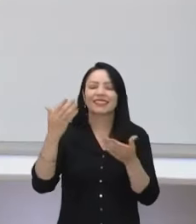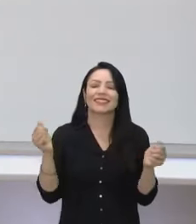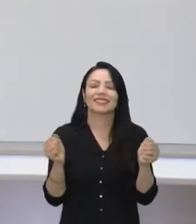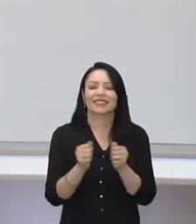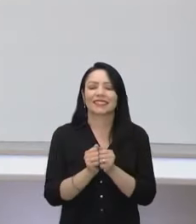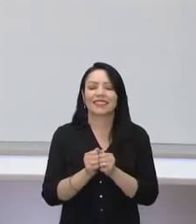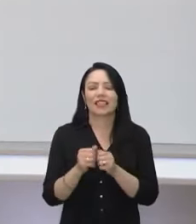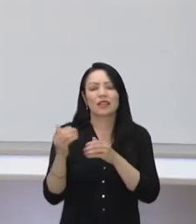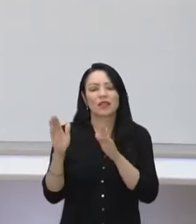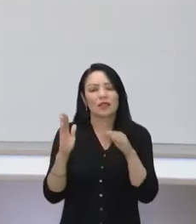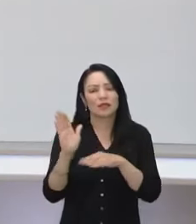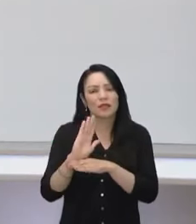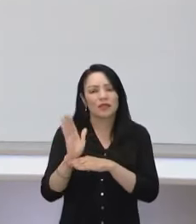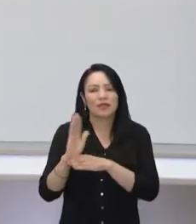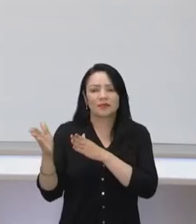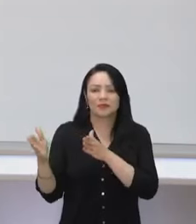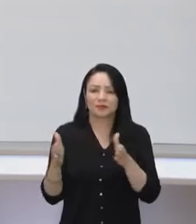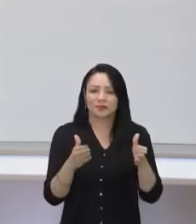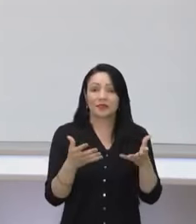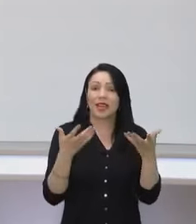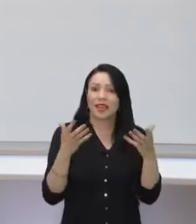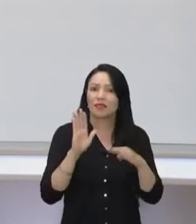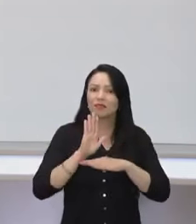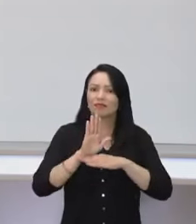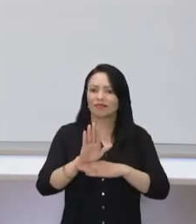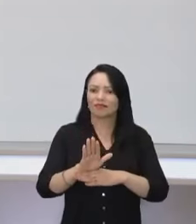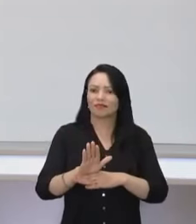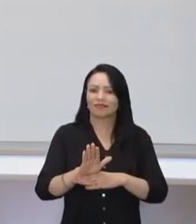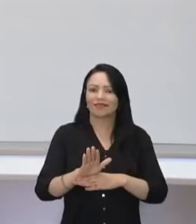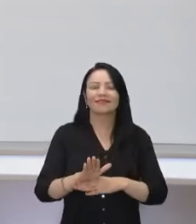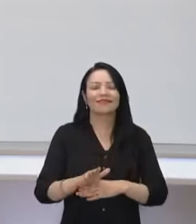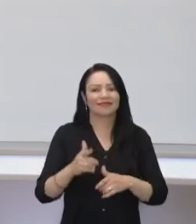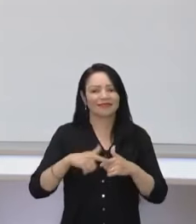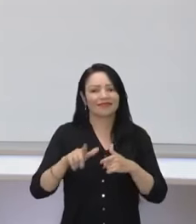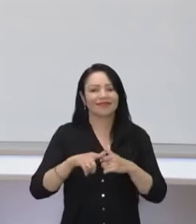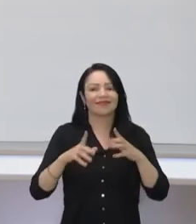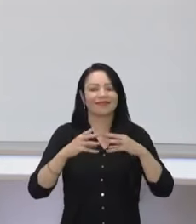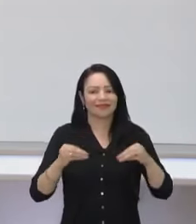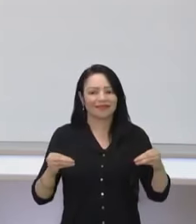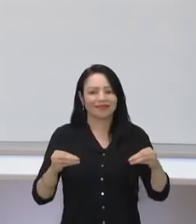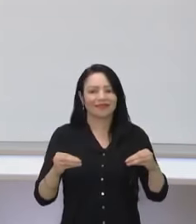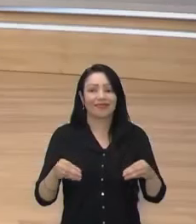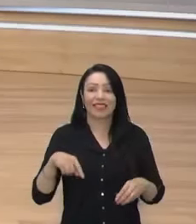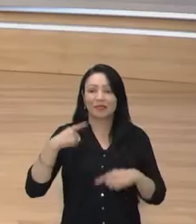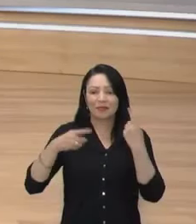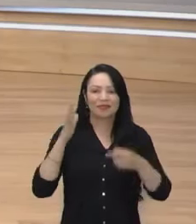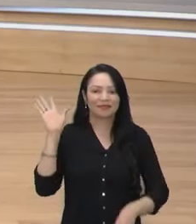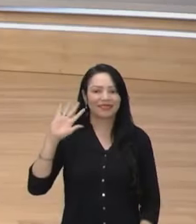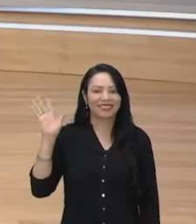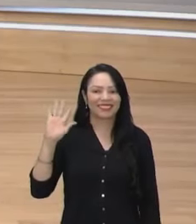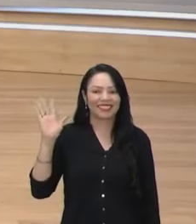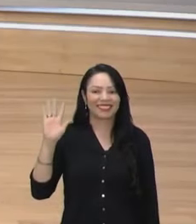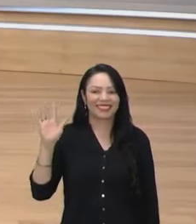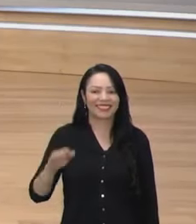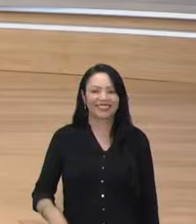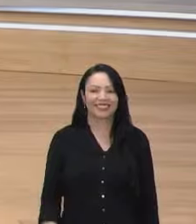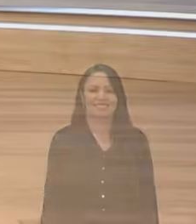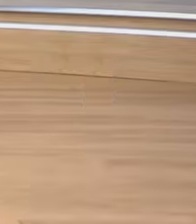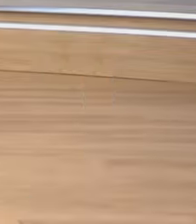companhia, por ter assistido ao vídeo. Espero tê-los ajudado a compreender melhor a resolução dessas questões e até a próxima. Tchau, tchau.